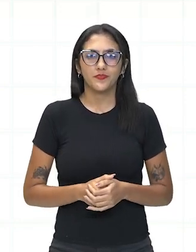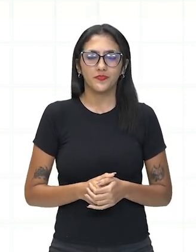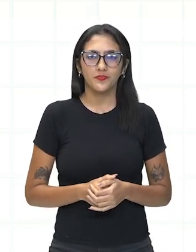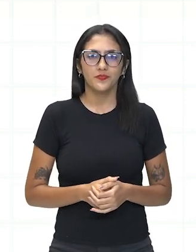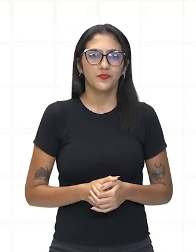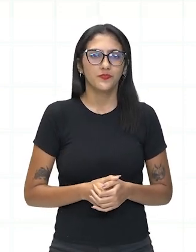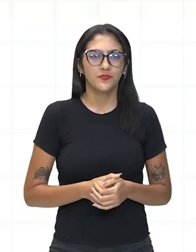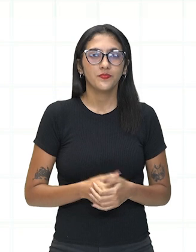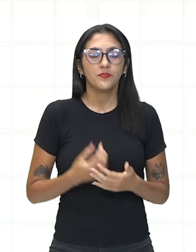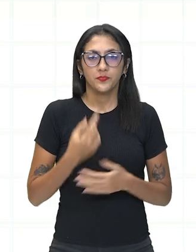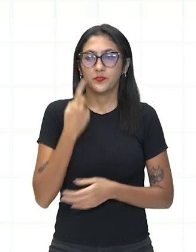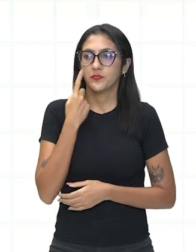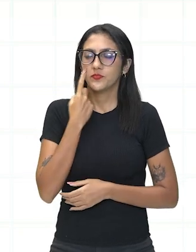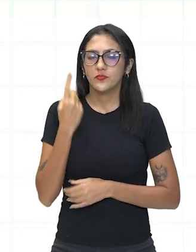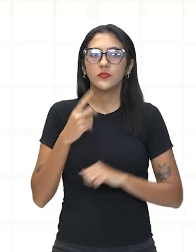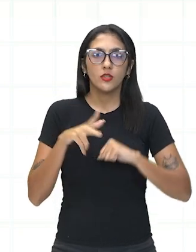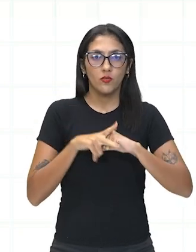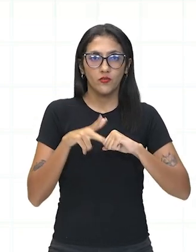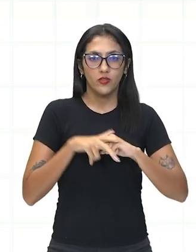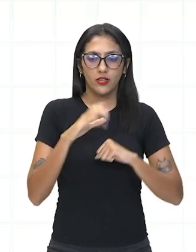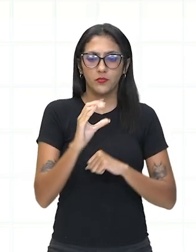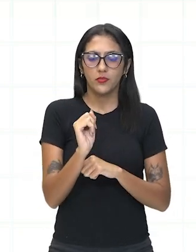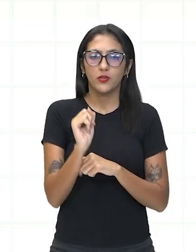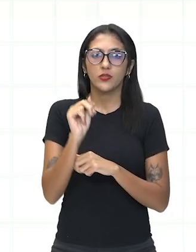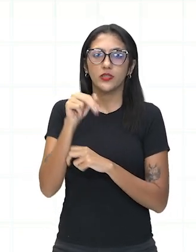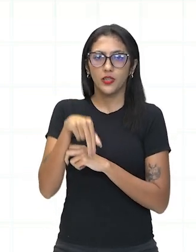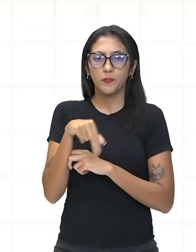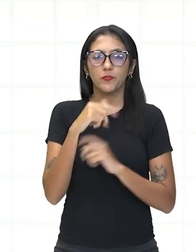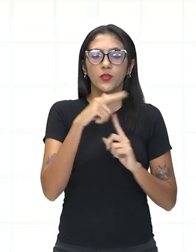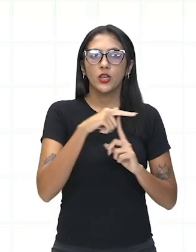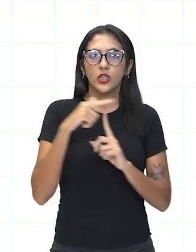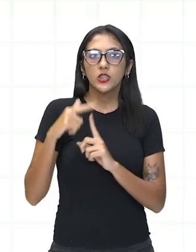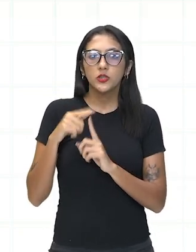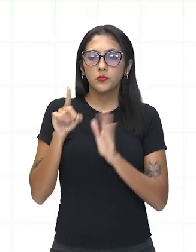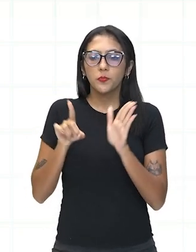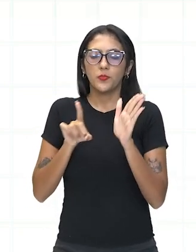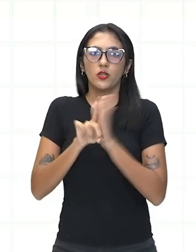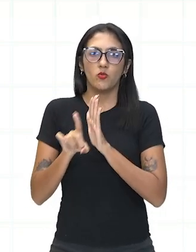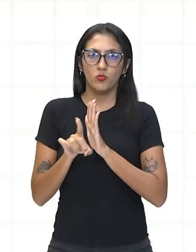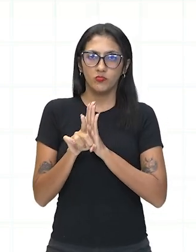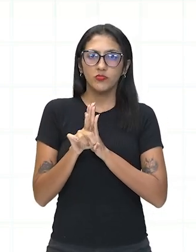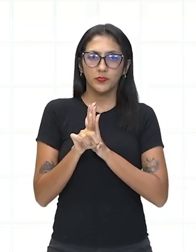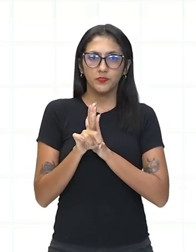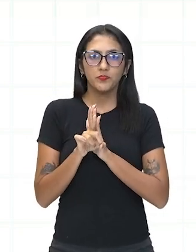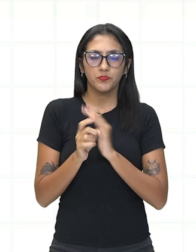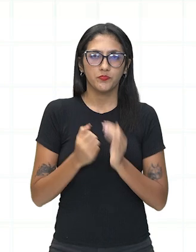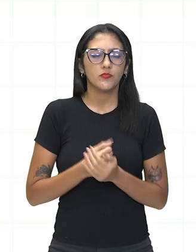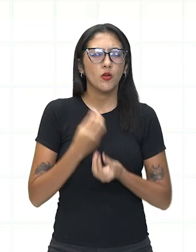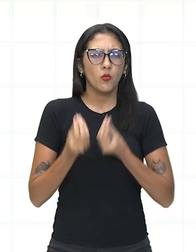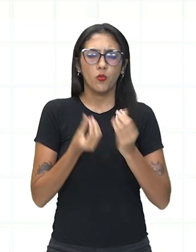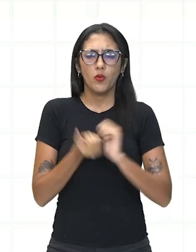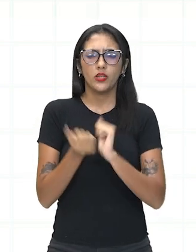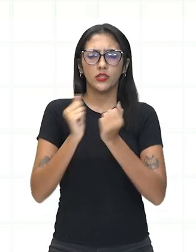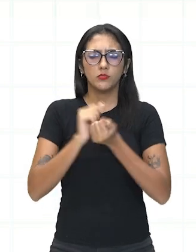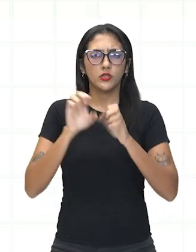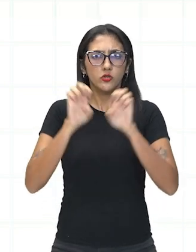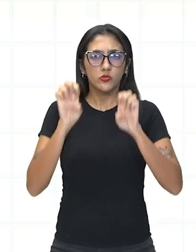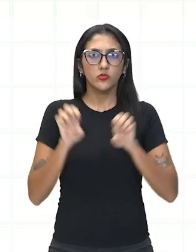têm aí, né, verbo modal can, interrogative form, forma